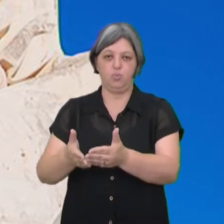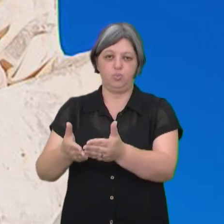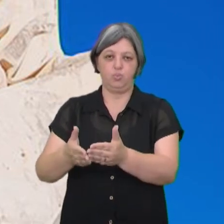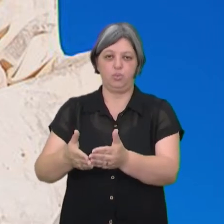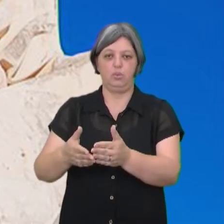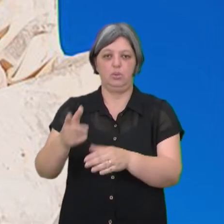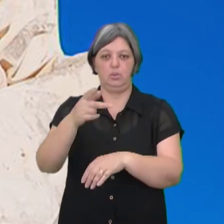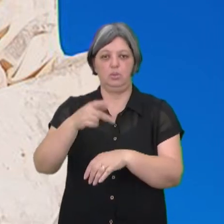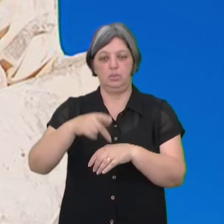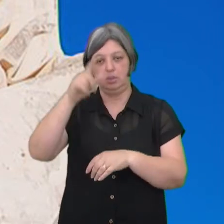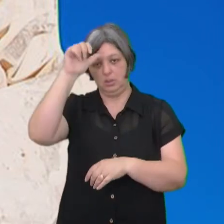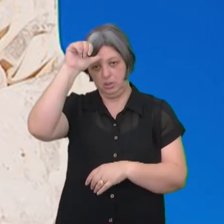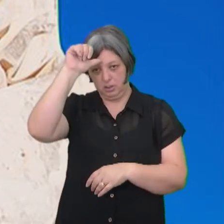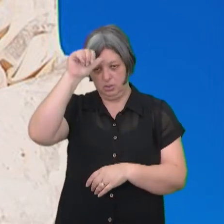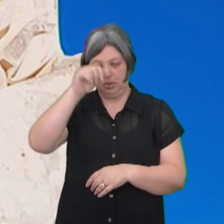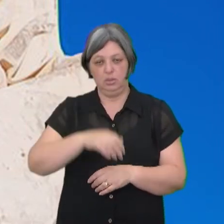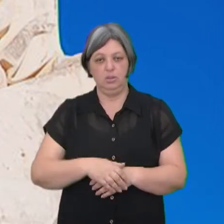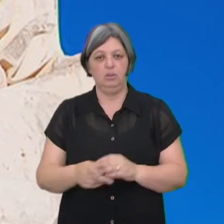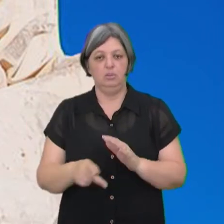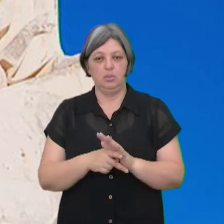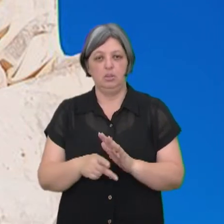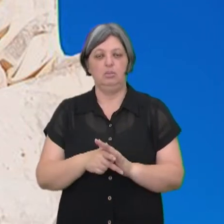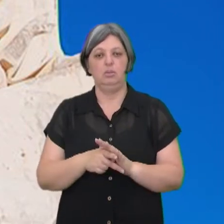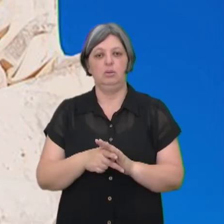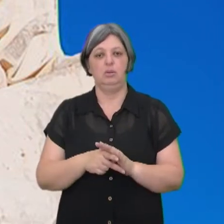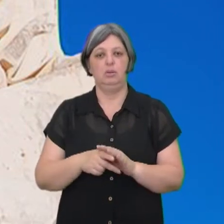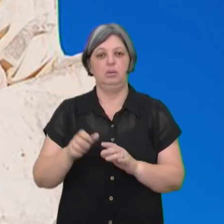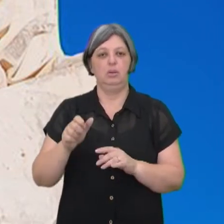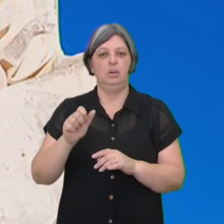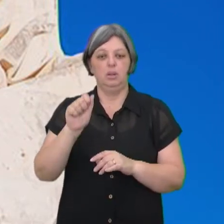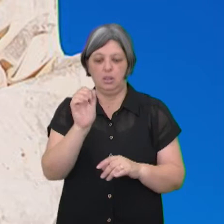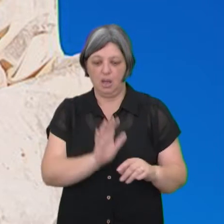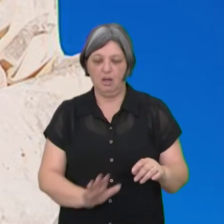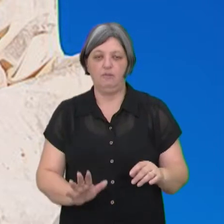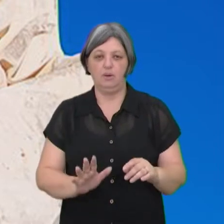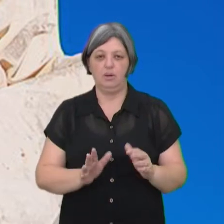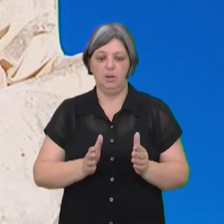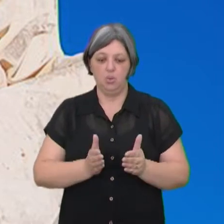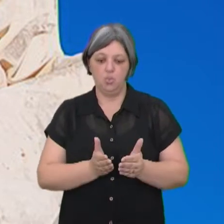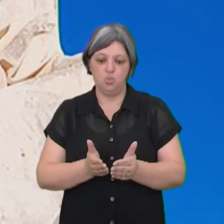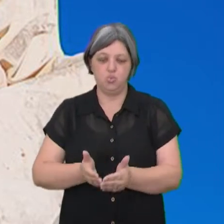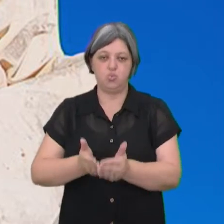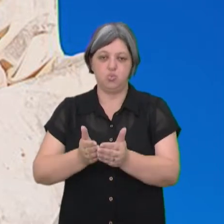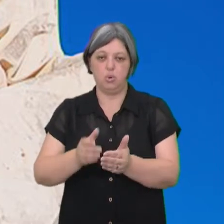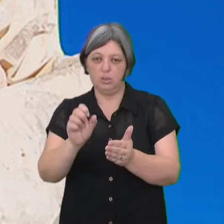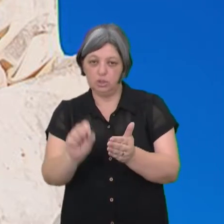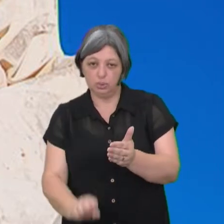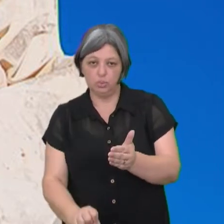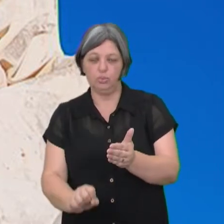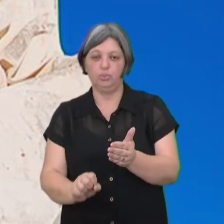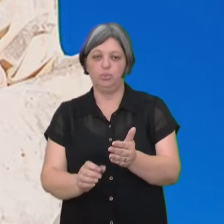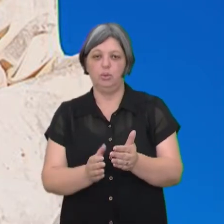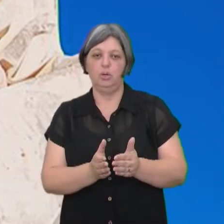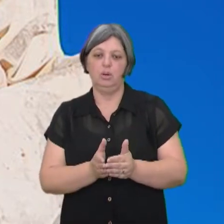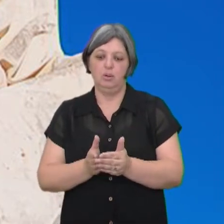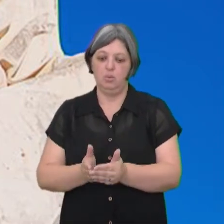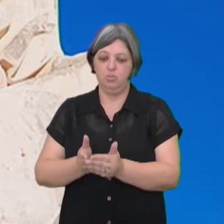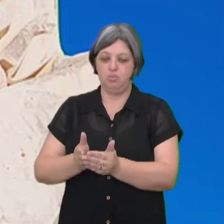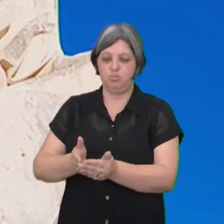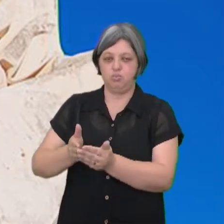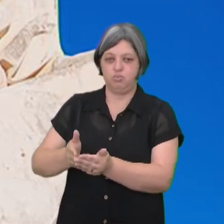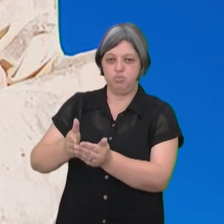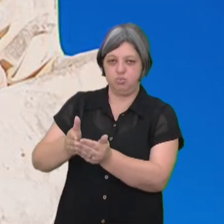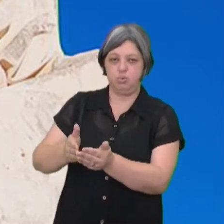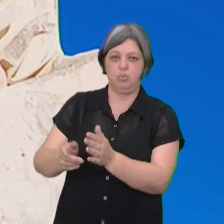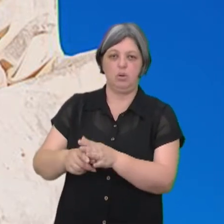isso eles fizeram lá o périplo africano, né? Ou seja, foram cada vez mais para o sul, né, costeando ali o